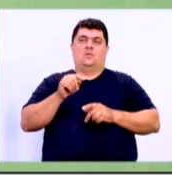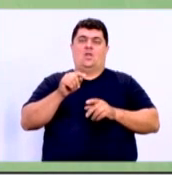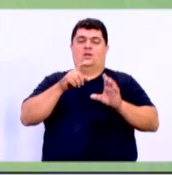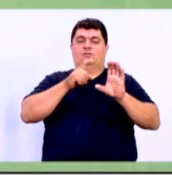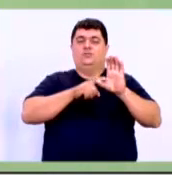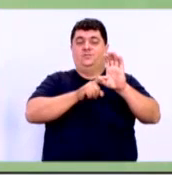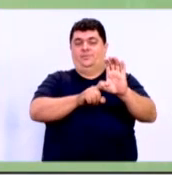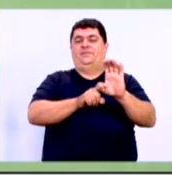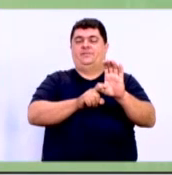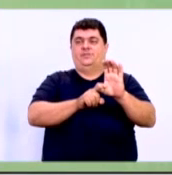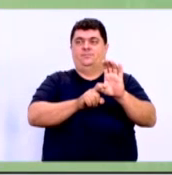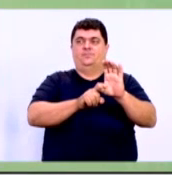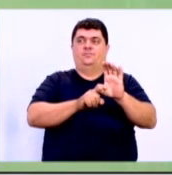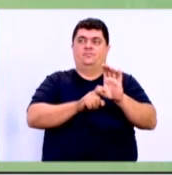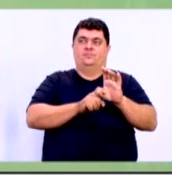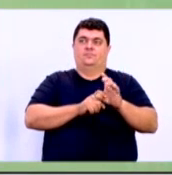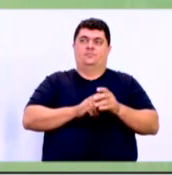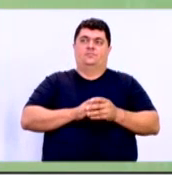despesas.